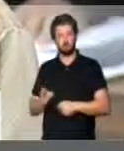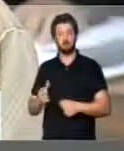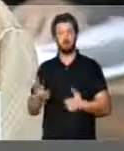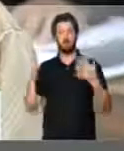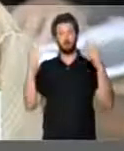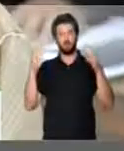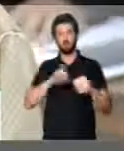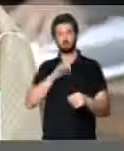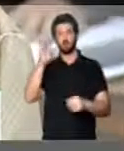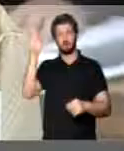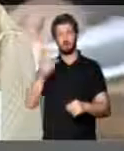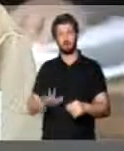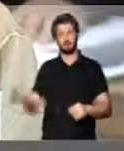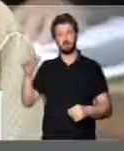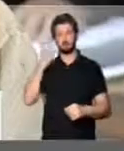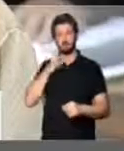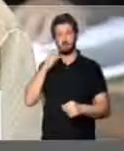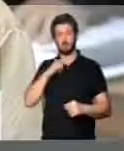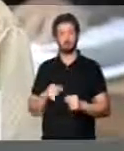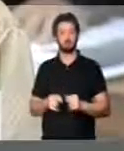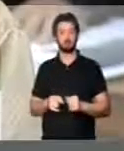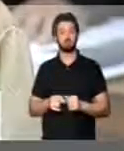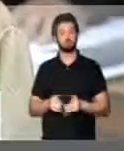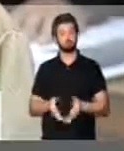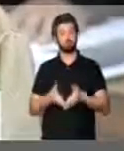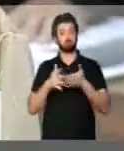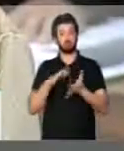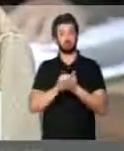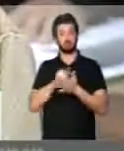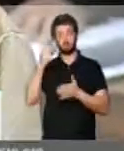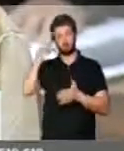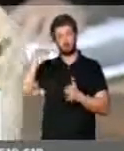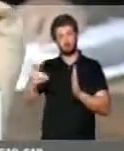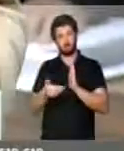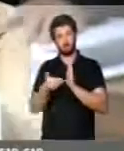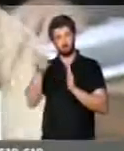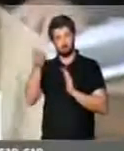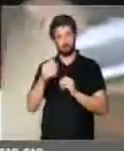comemora o Dia Nacional da Cachaça e peço que seja registrado nos anais dessa casa. Viva, viva.